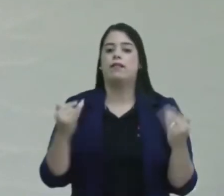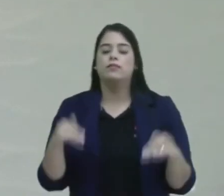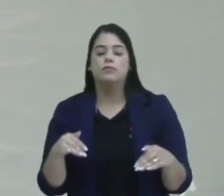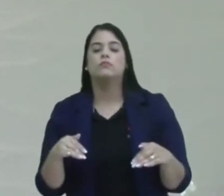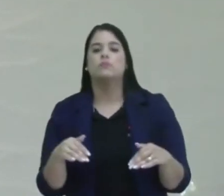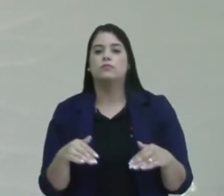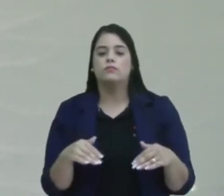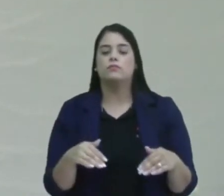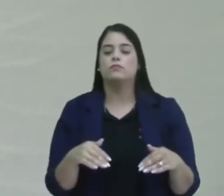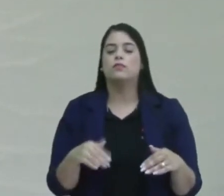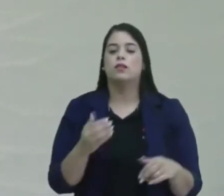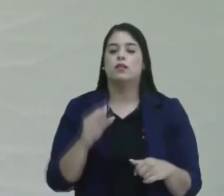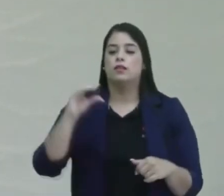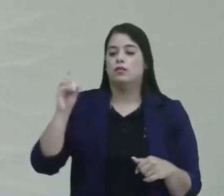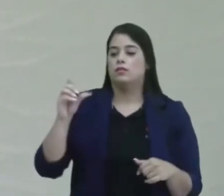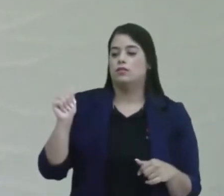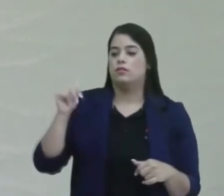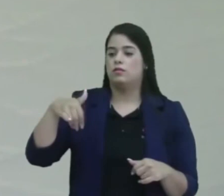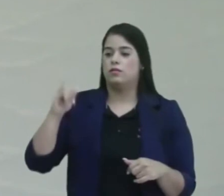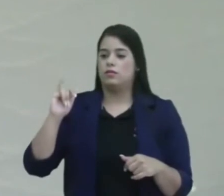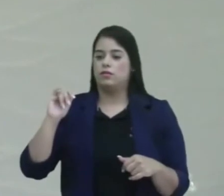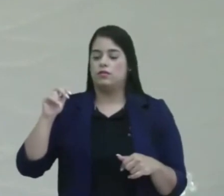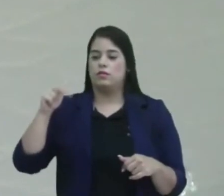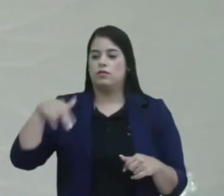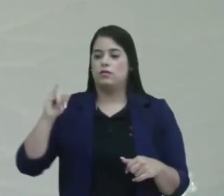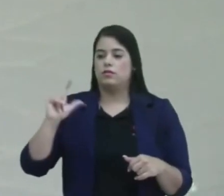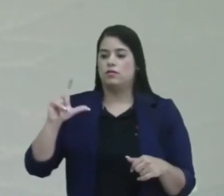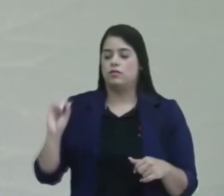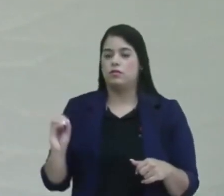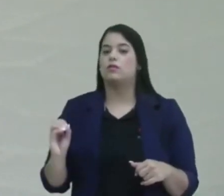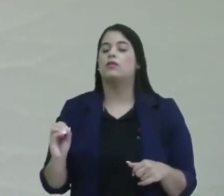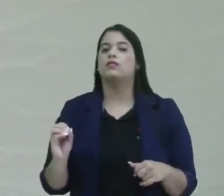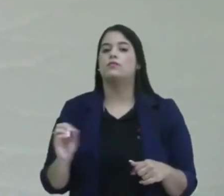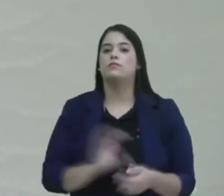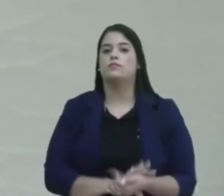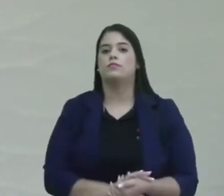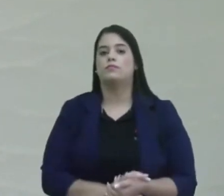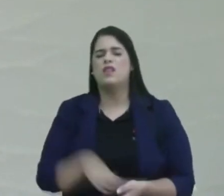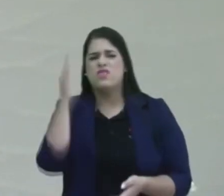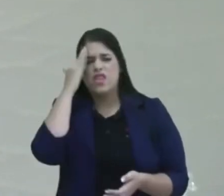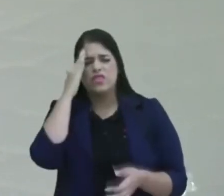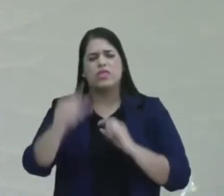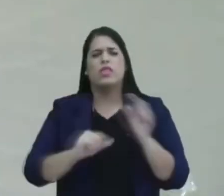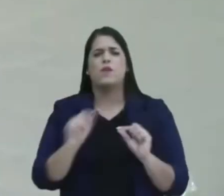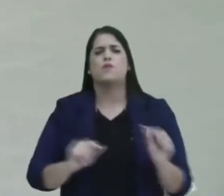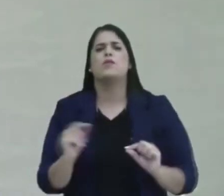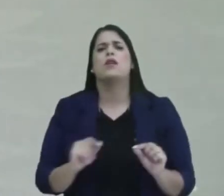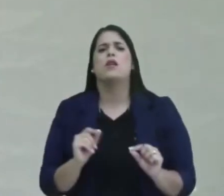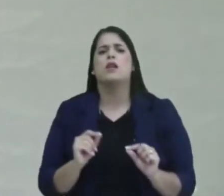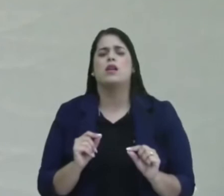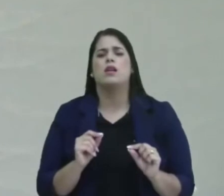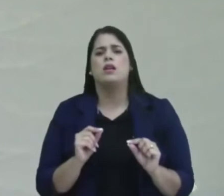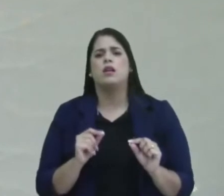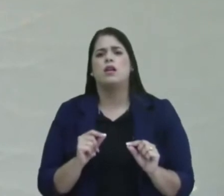do candidato Danilo, mas cada um tem a sua opção, eu tenho a minha e defendo, por entender que não vai ser mais Paulo Câmara que